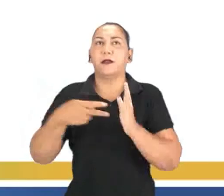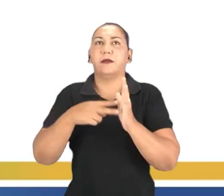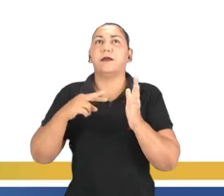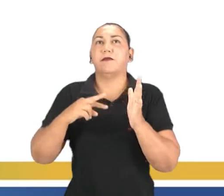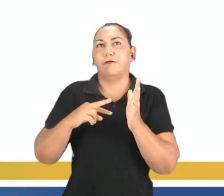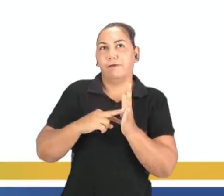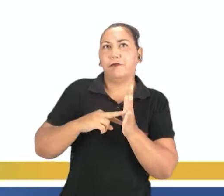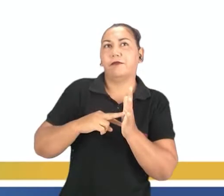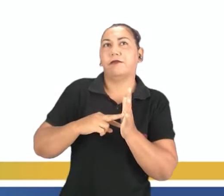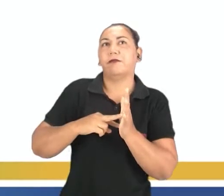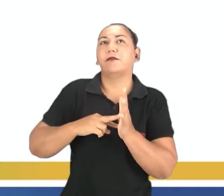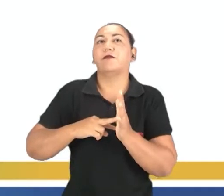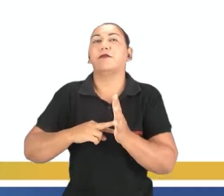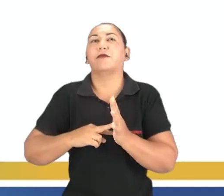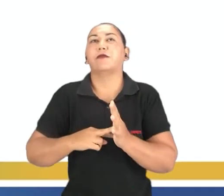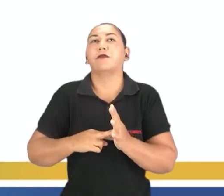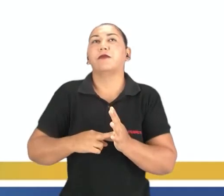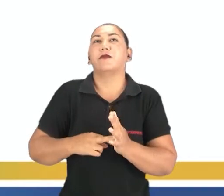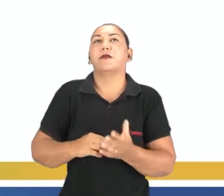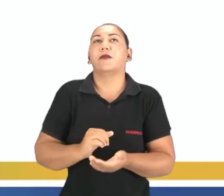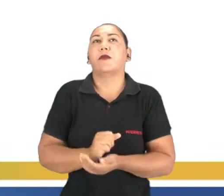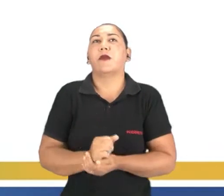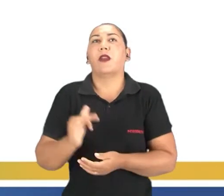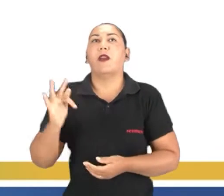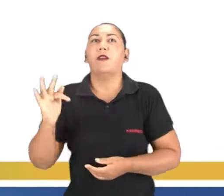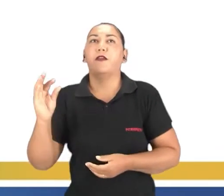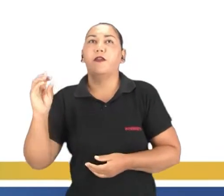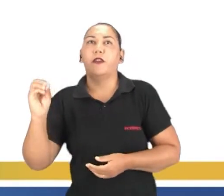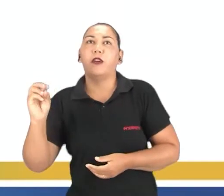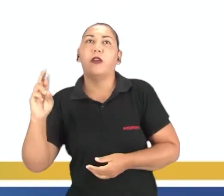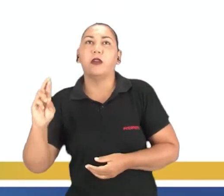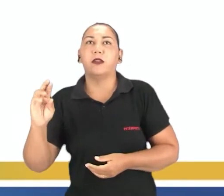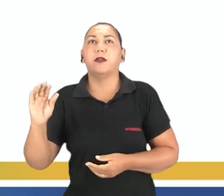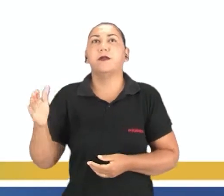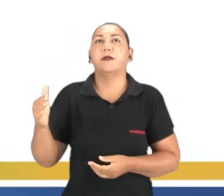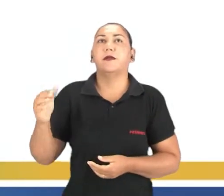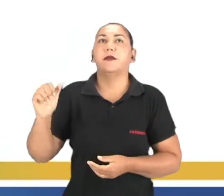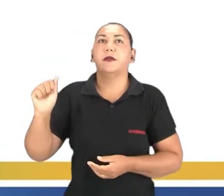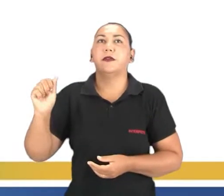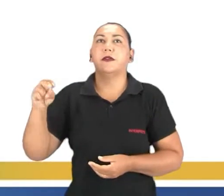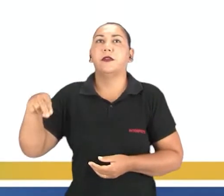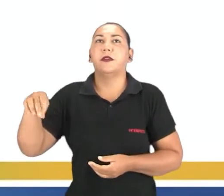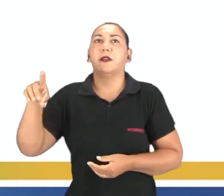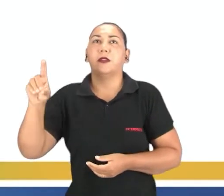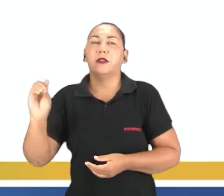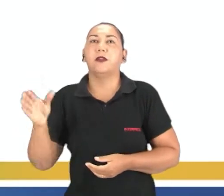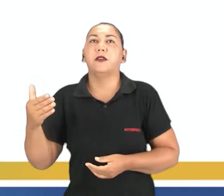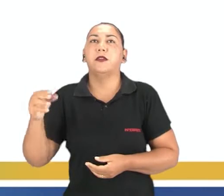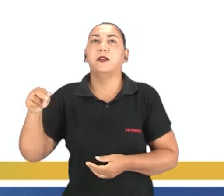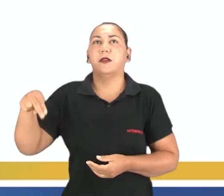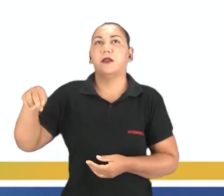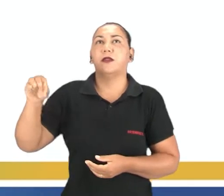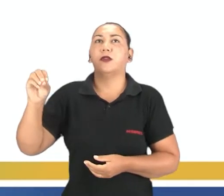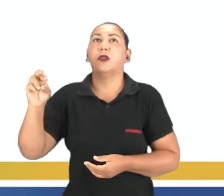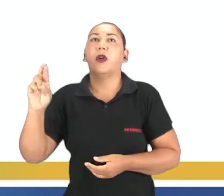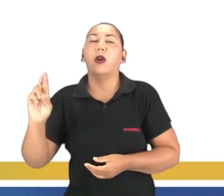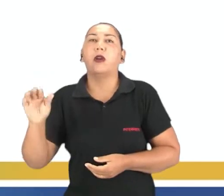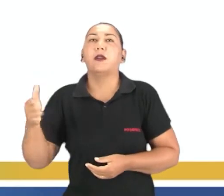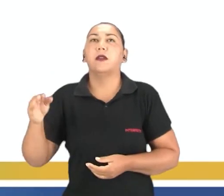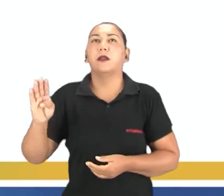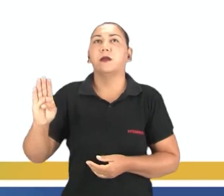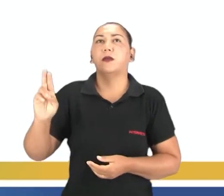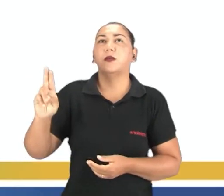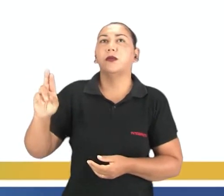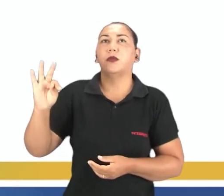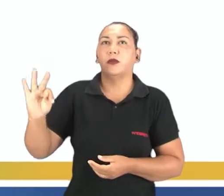but, or, yet e so. Isso ajuda vocês a lembrarem dessas conjunções mais usadas, né? Caso você